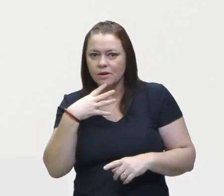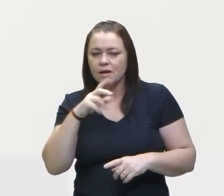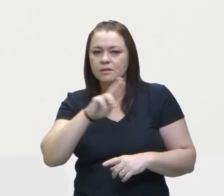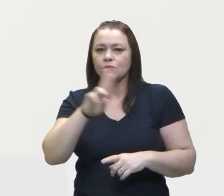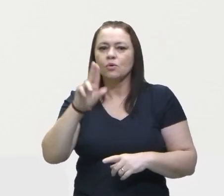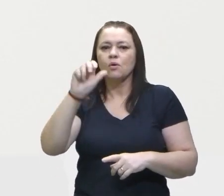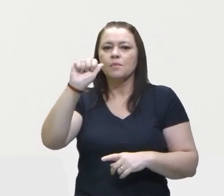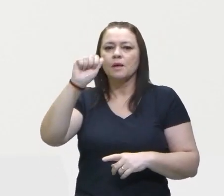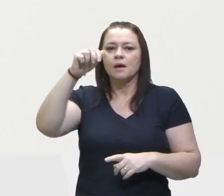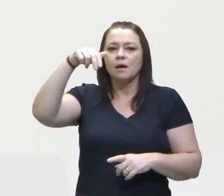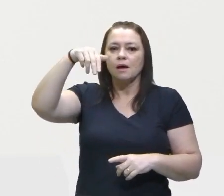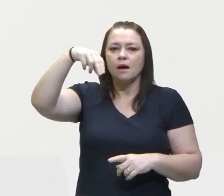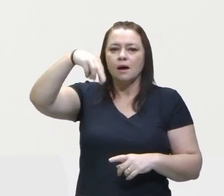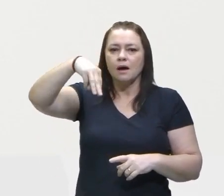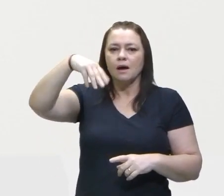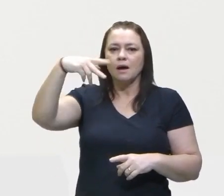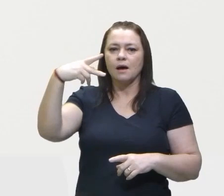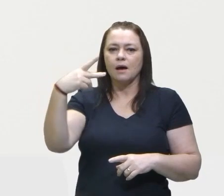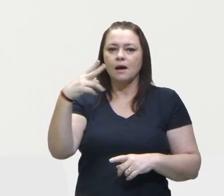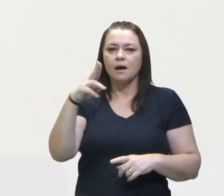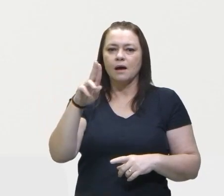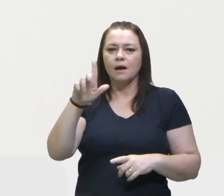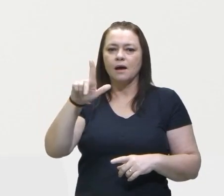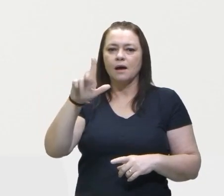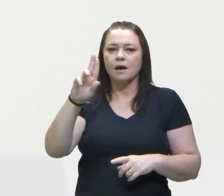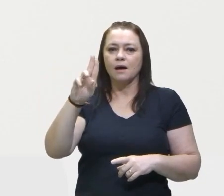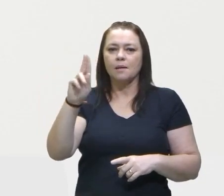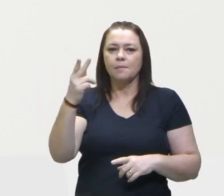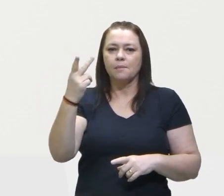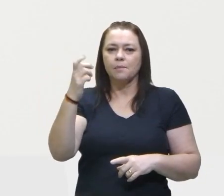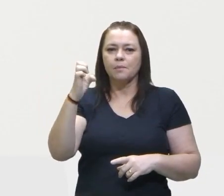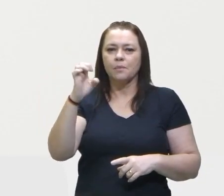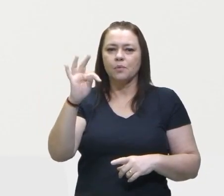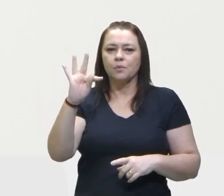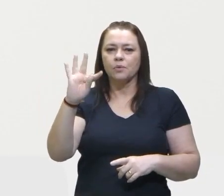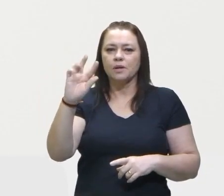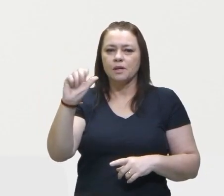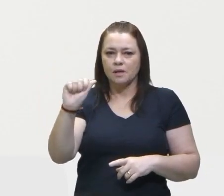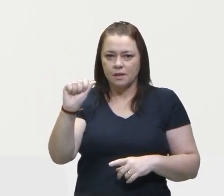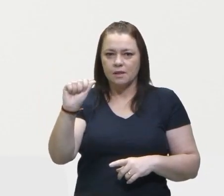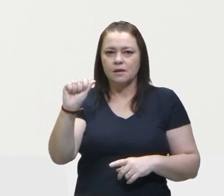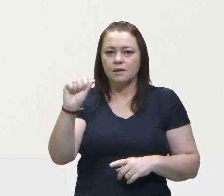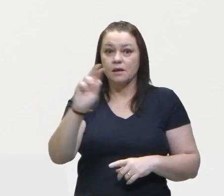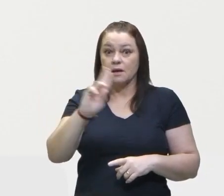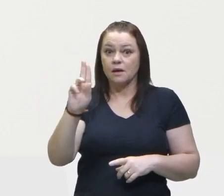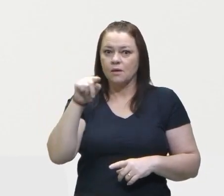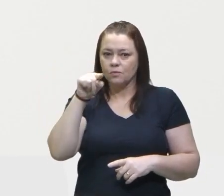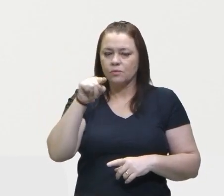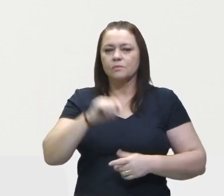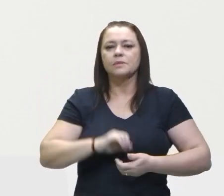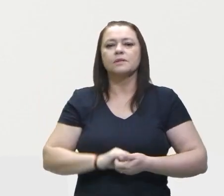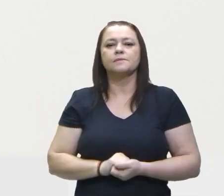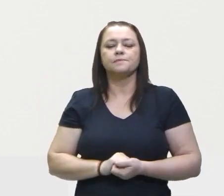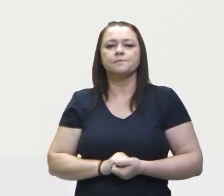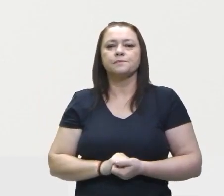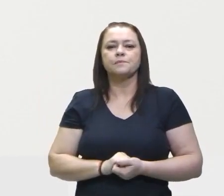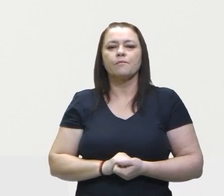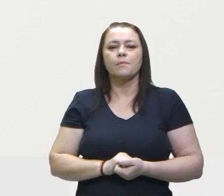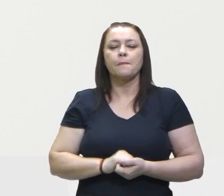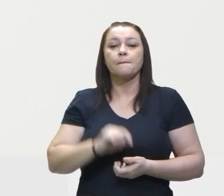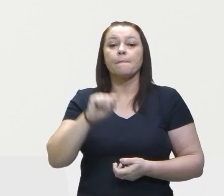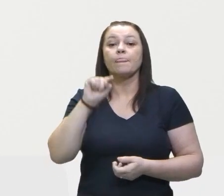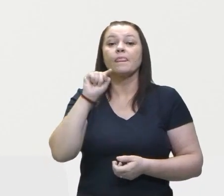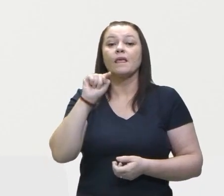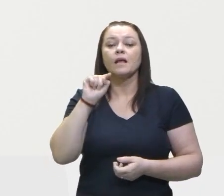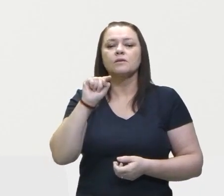tá? Aqui, que é para a gente conhecer agora, quem não conhece, né? Isso daqui,